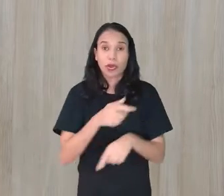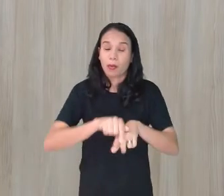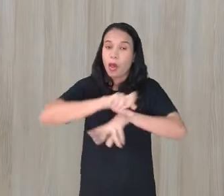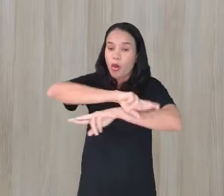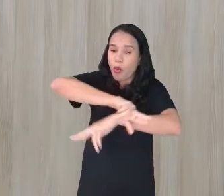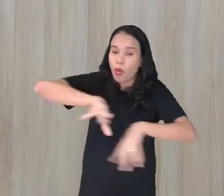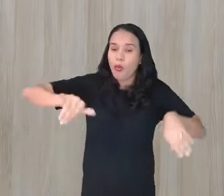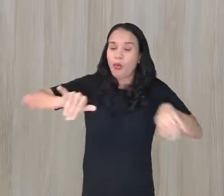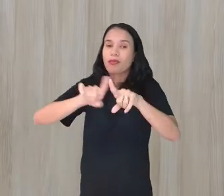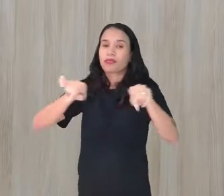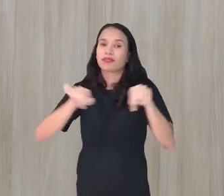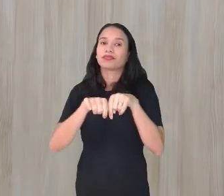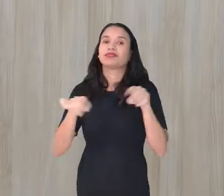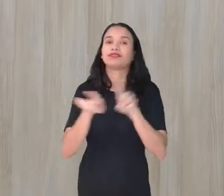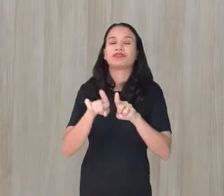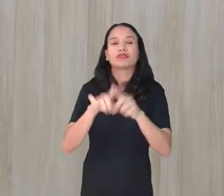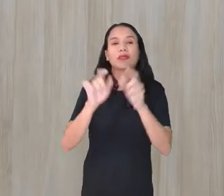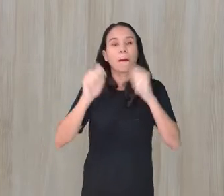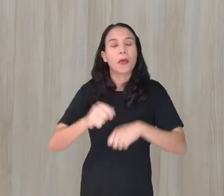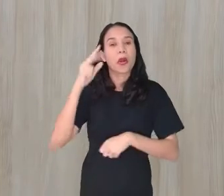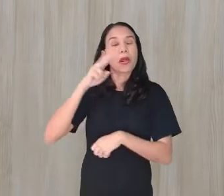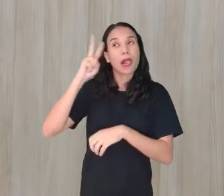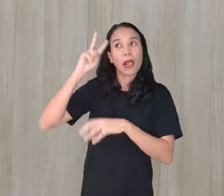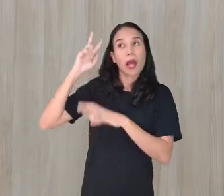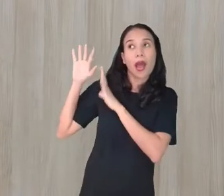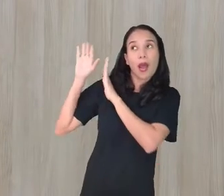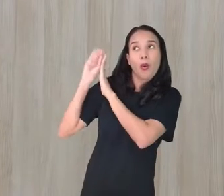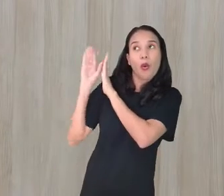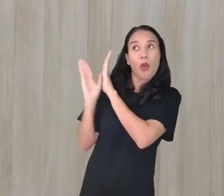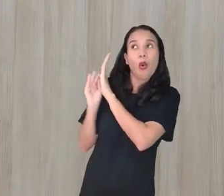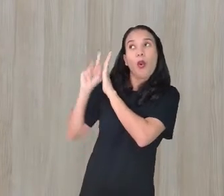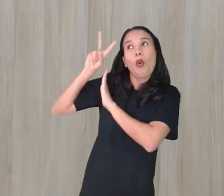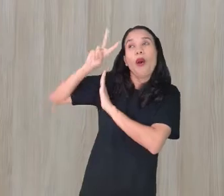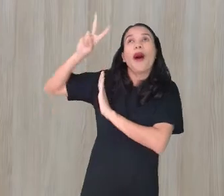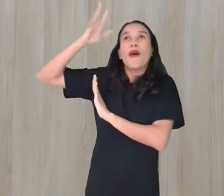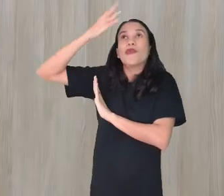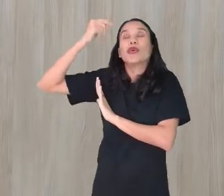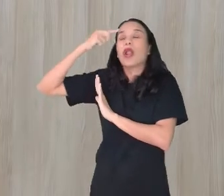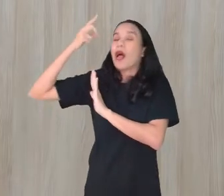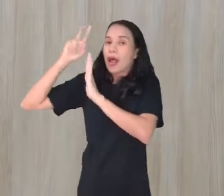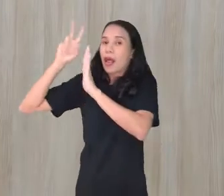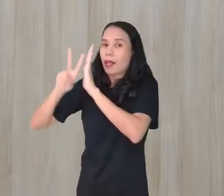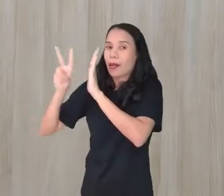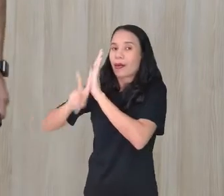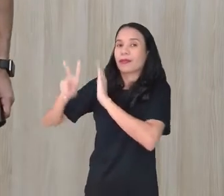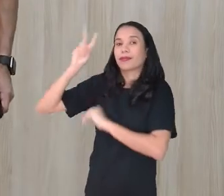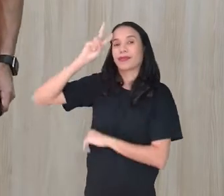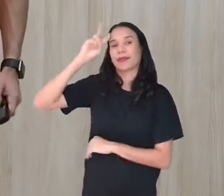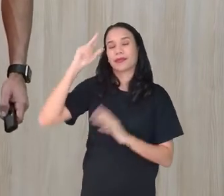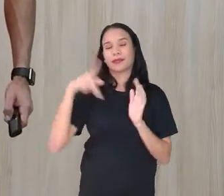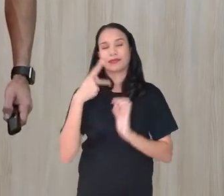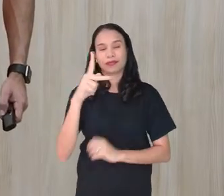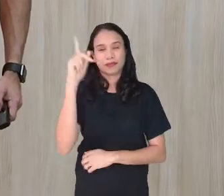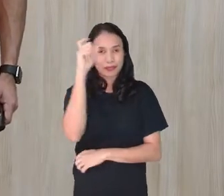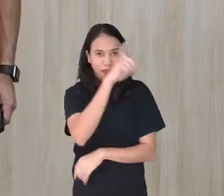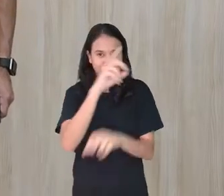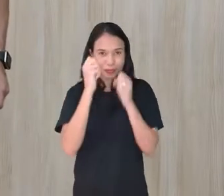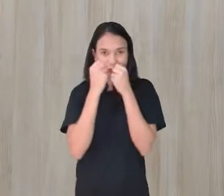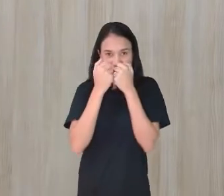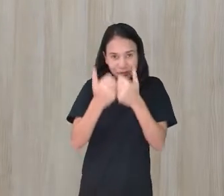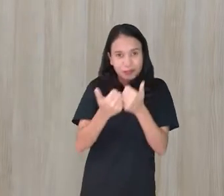outras turmas também, para que você possa relembrar algum assunto ou outro que você possa vir a ter uma certa dificuldade,